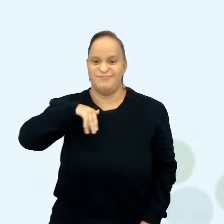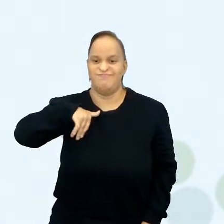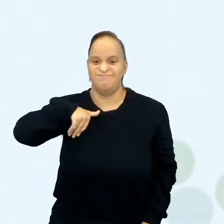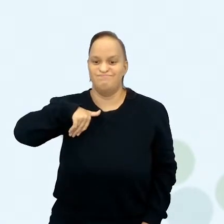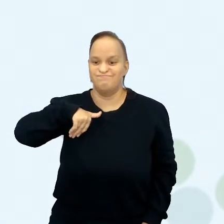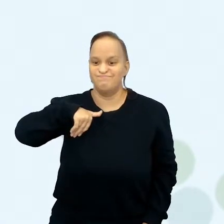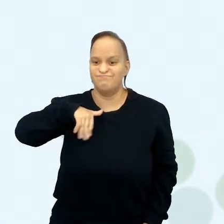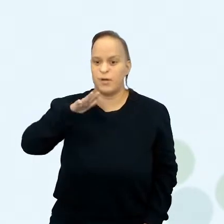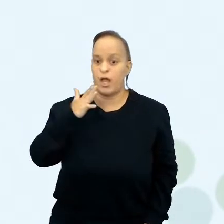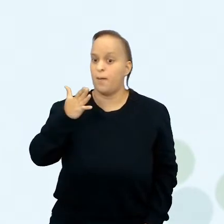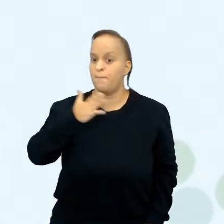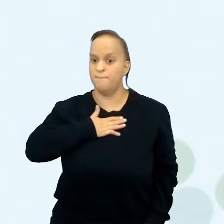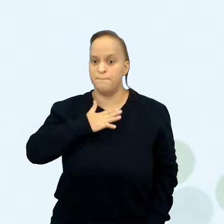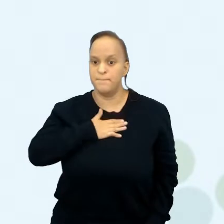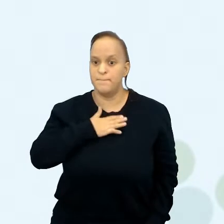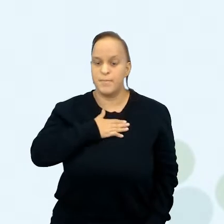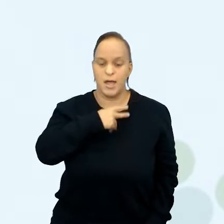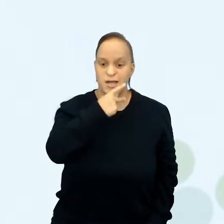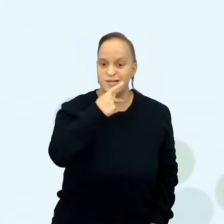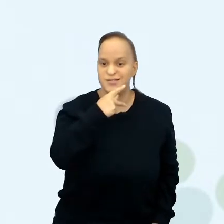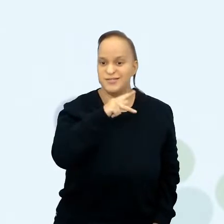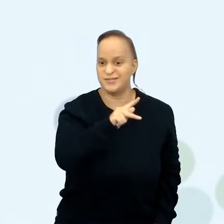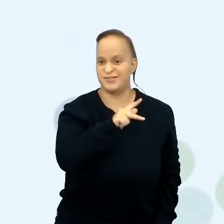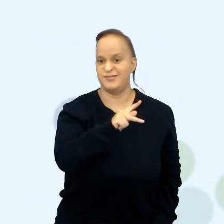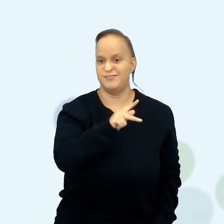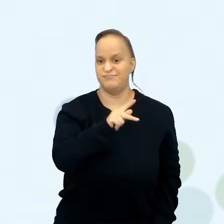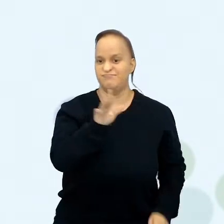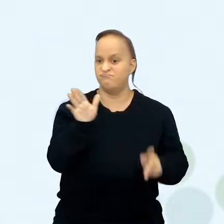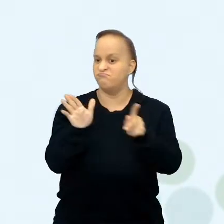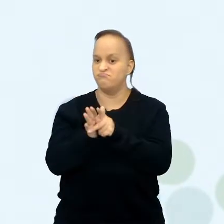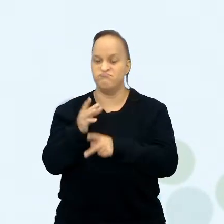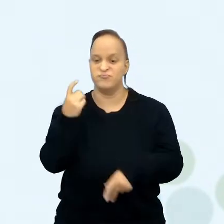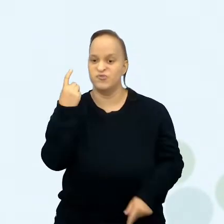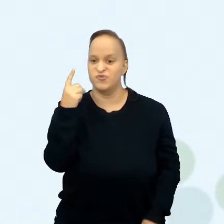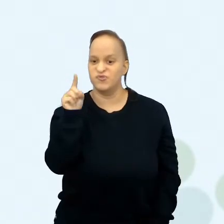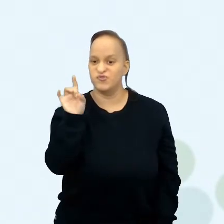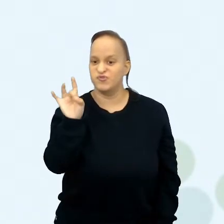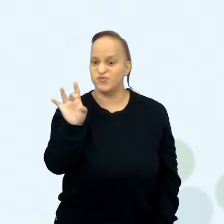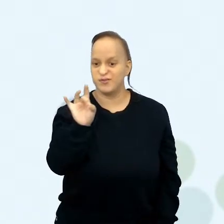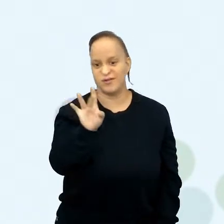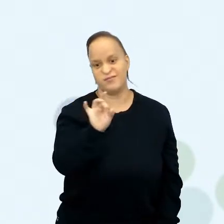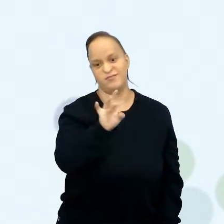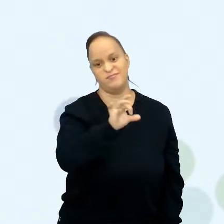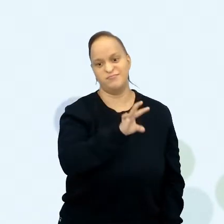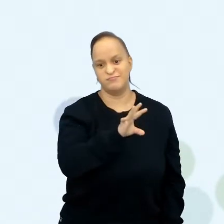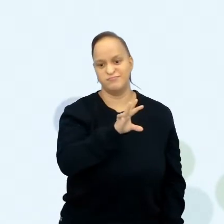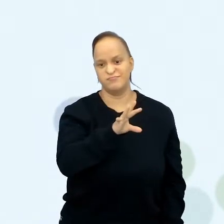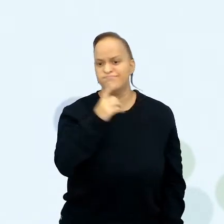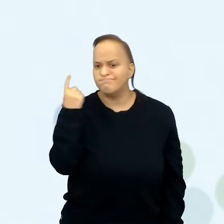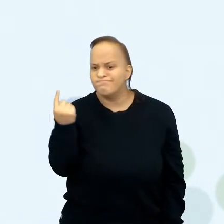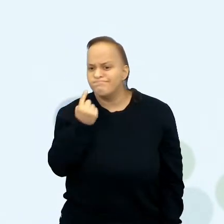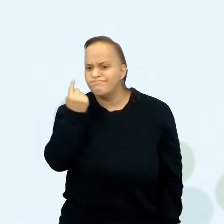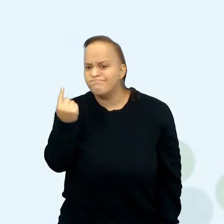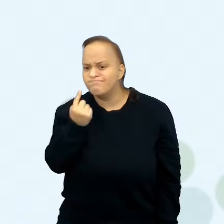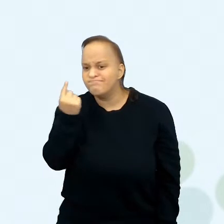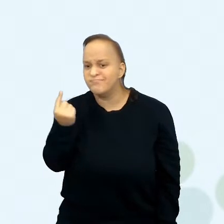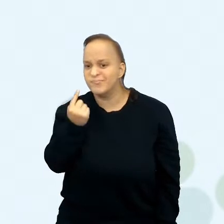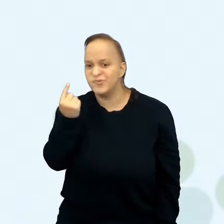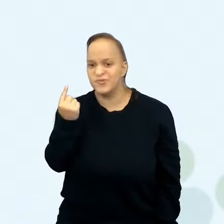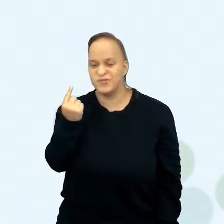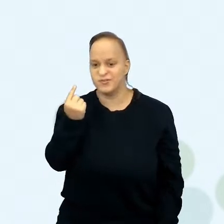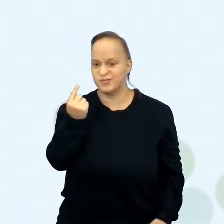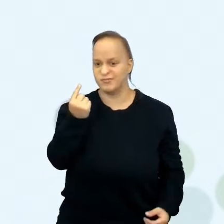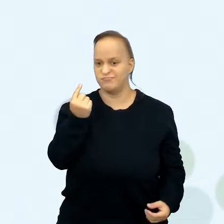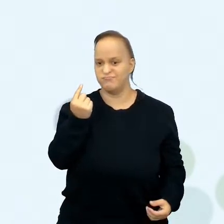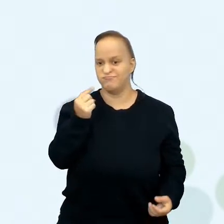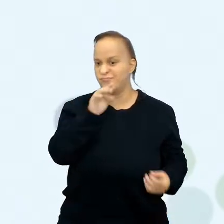algo meu, é algo seu, ele é particular, né? E o indivíduo, ele não vai construir isso sozinho, como a gente estava falando. Ele